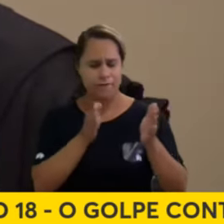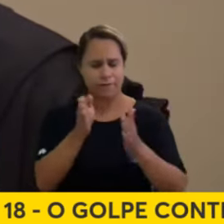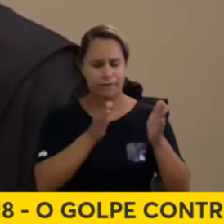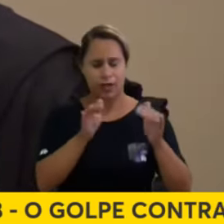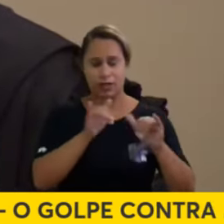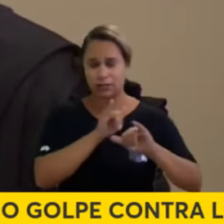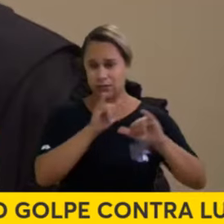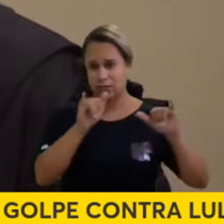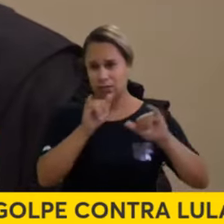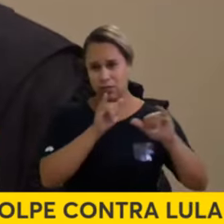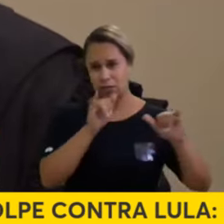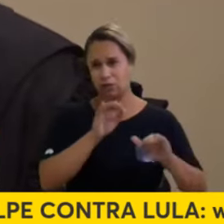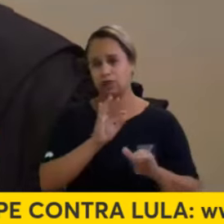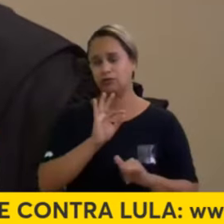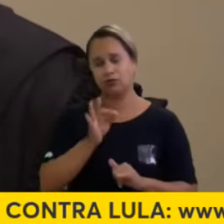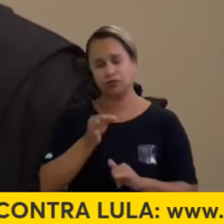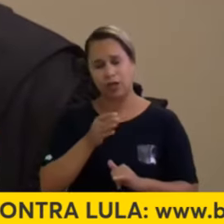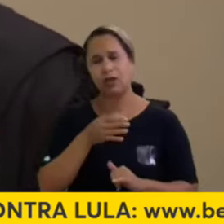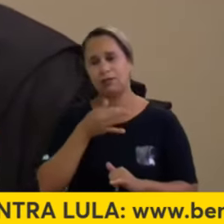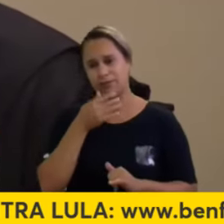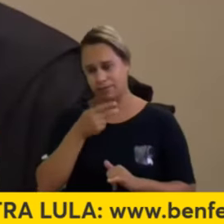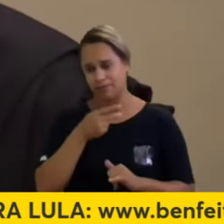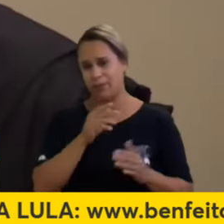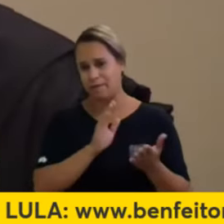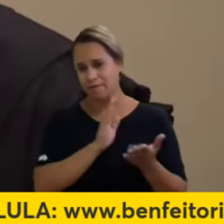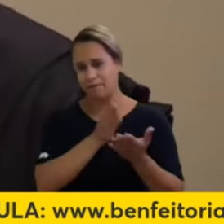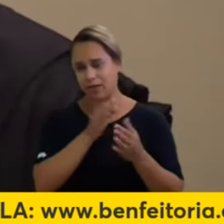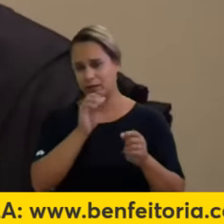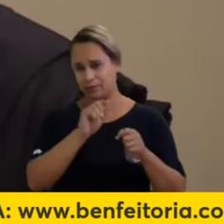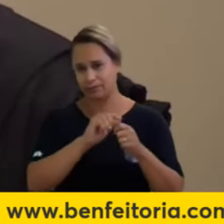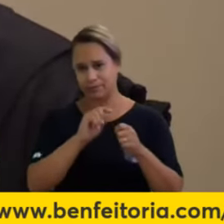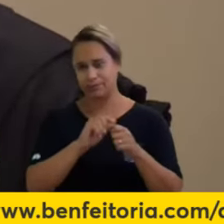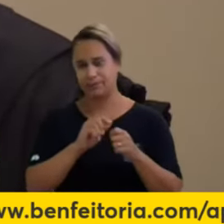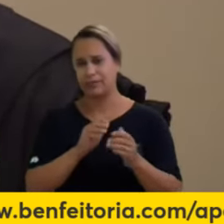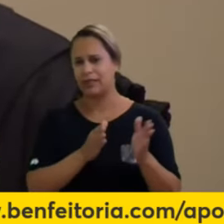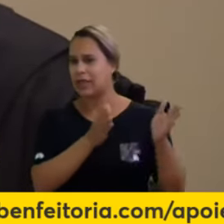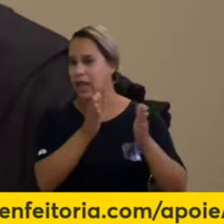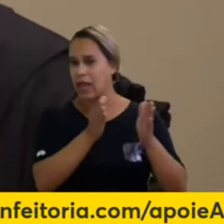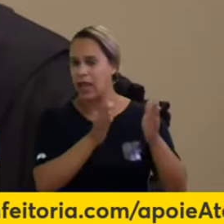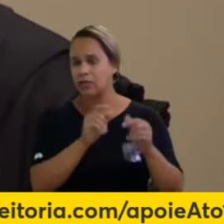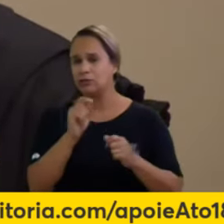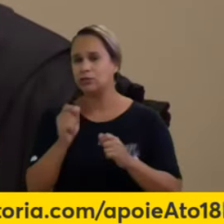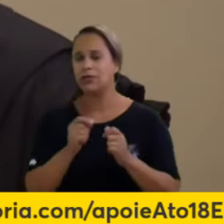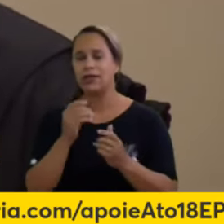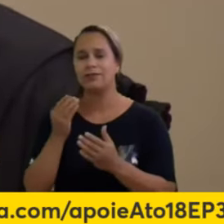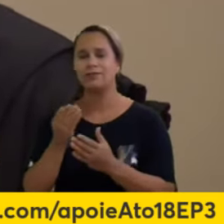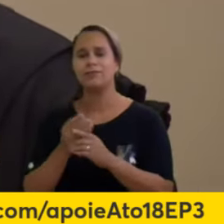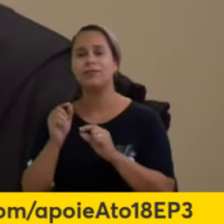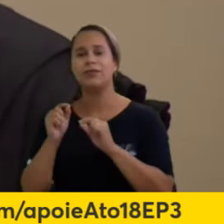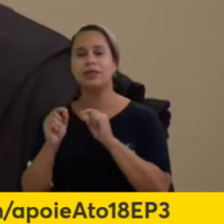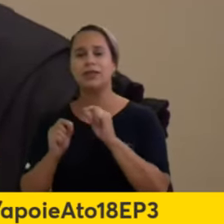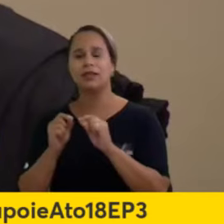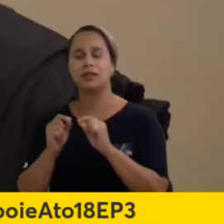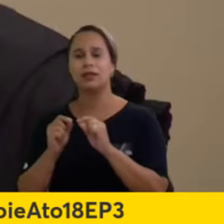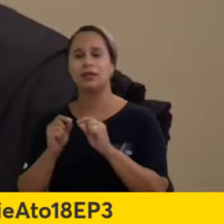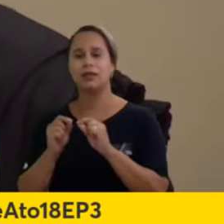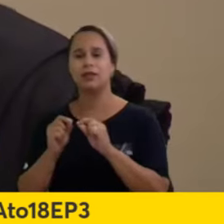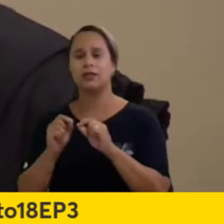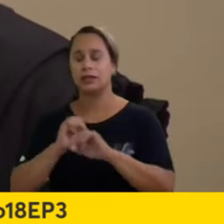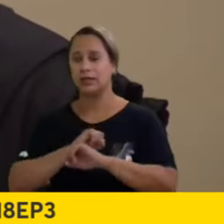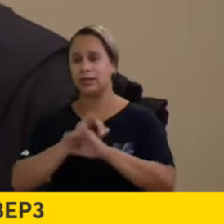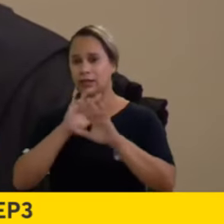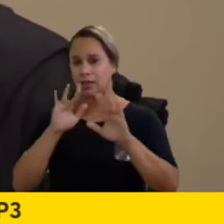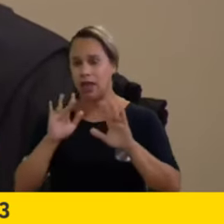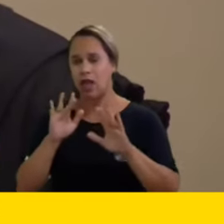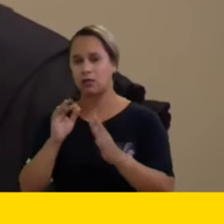portanto na prestação de contas de campanha naqueles casos havia Clara configuração da situação do candidato que era prévia àquelas